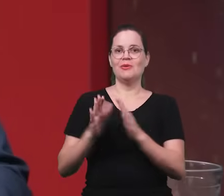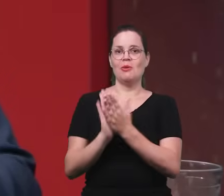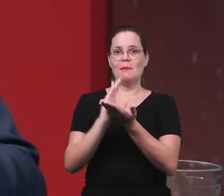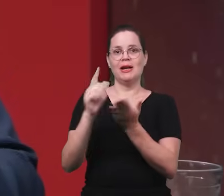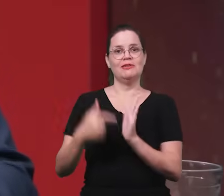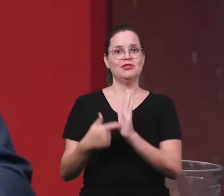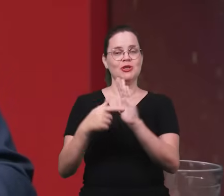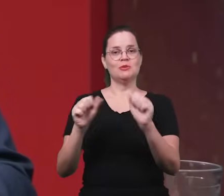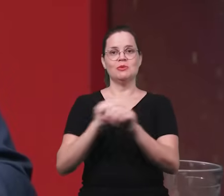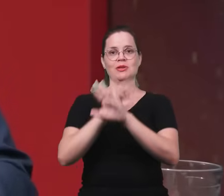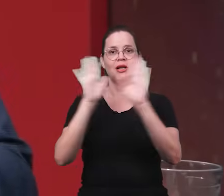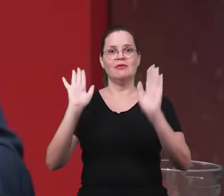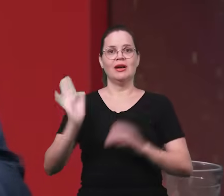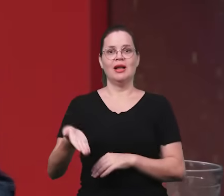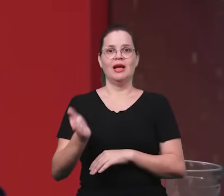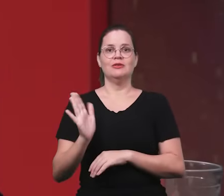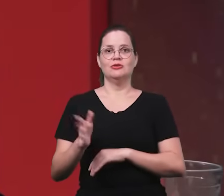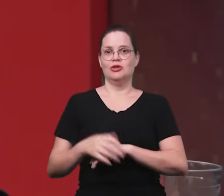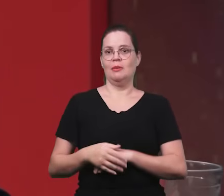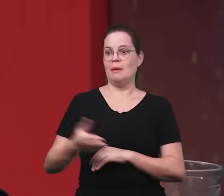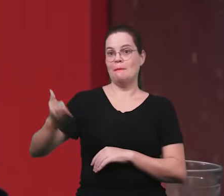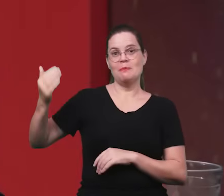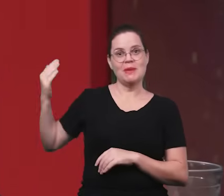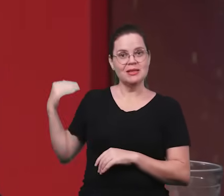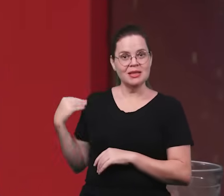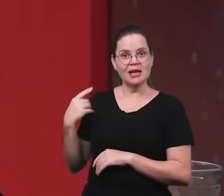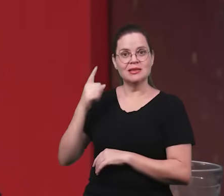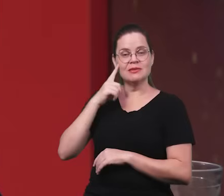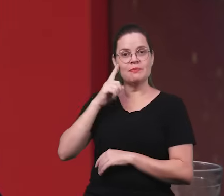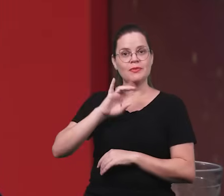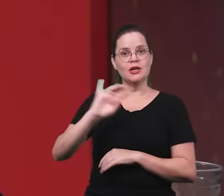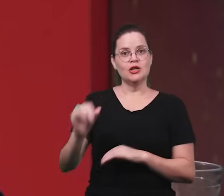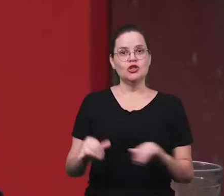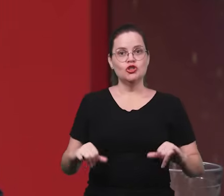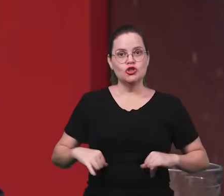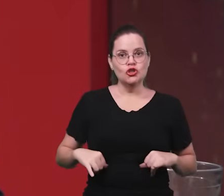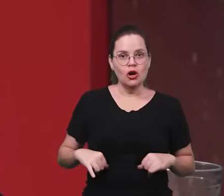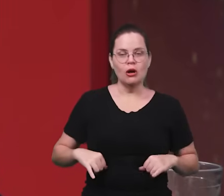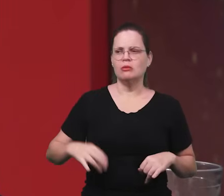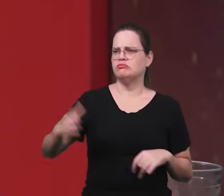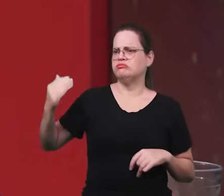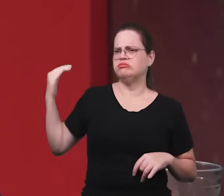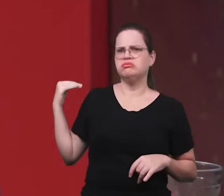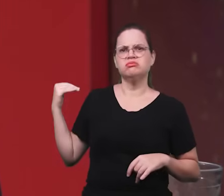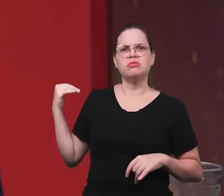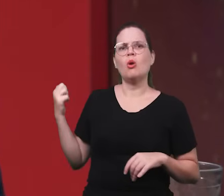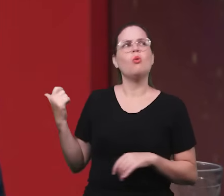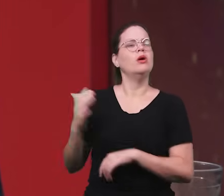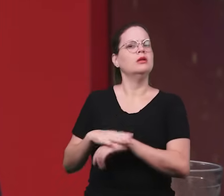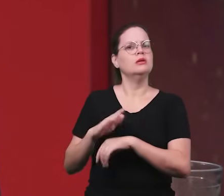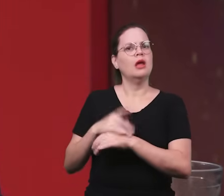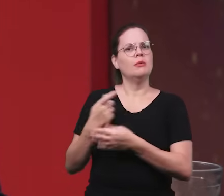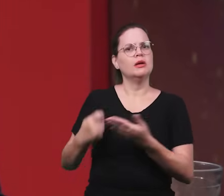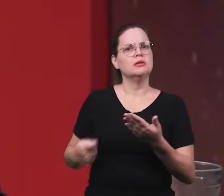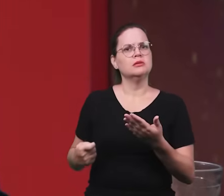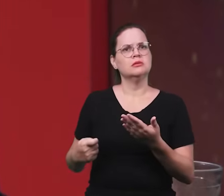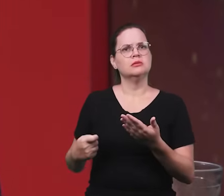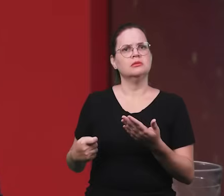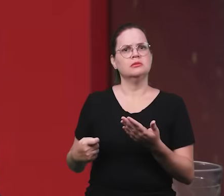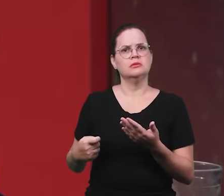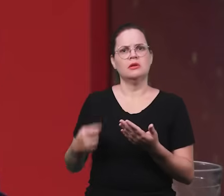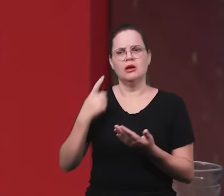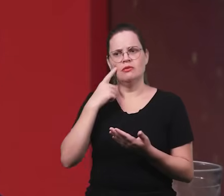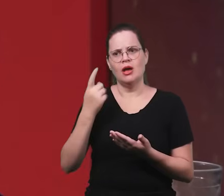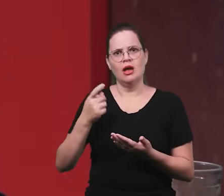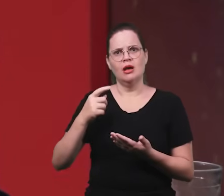do conhecimento científico da época. E se nós formos olhar ao que? 400, menos de